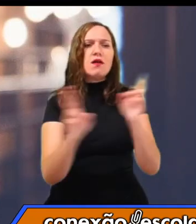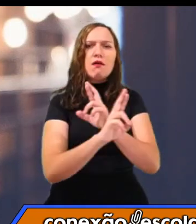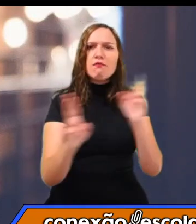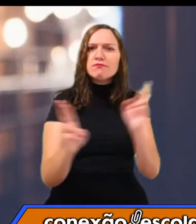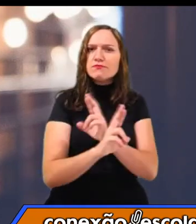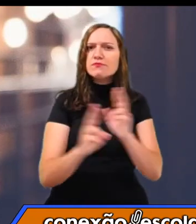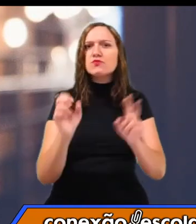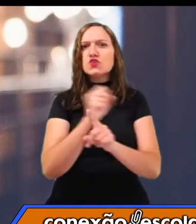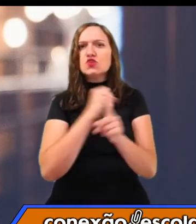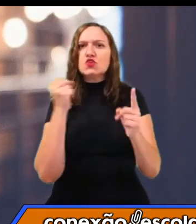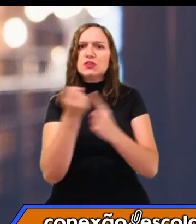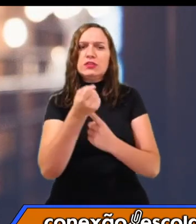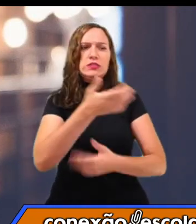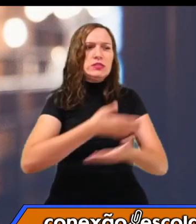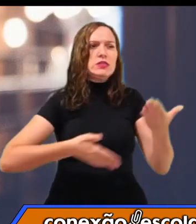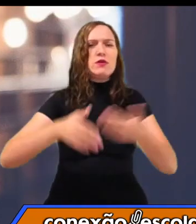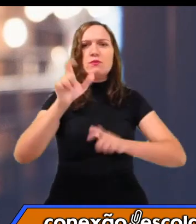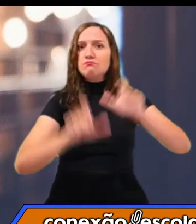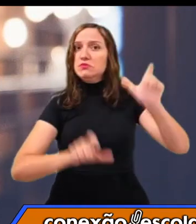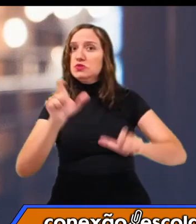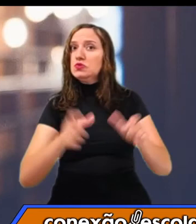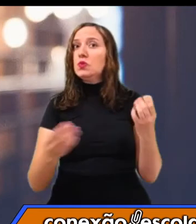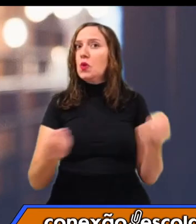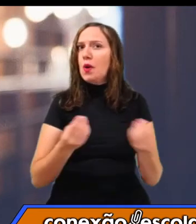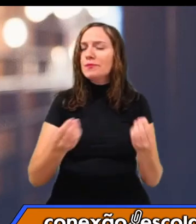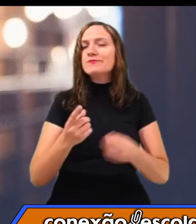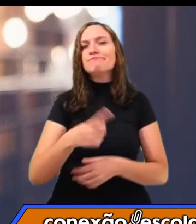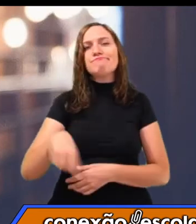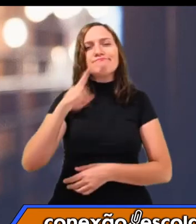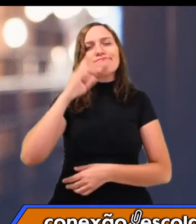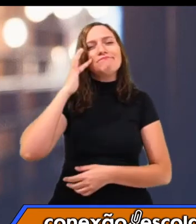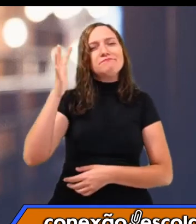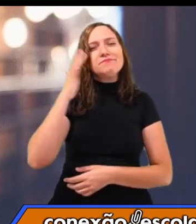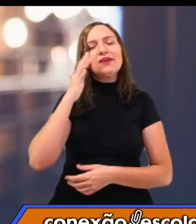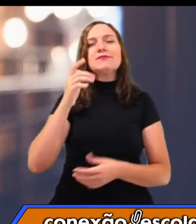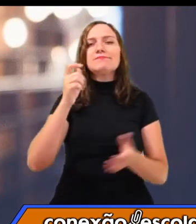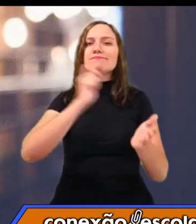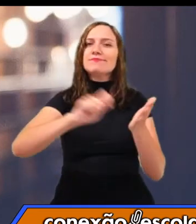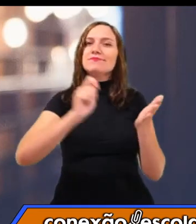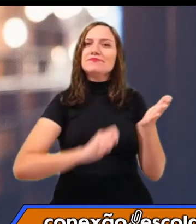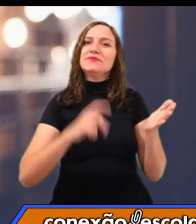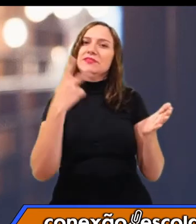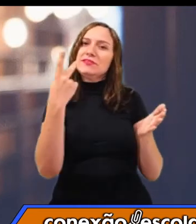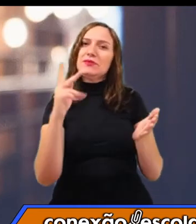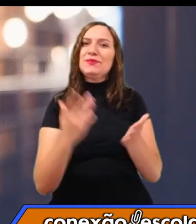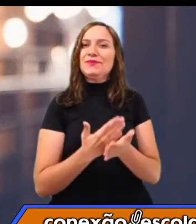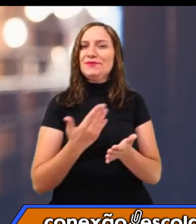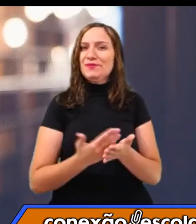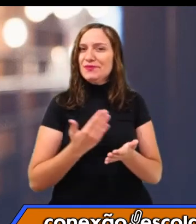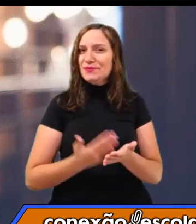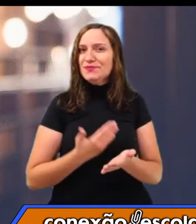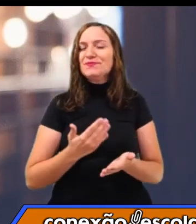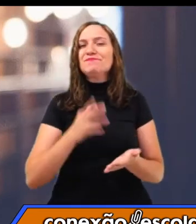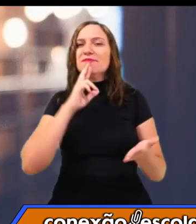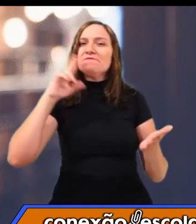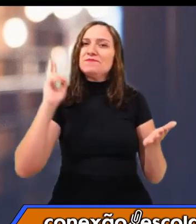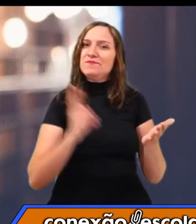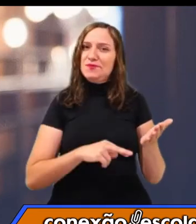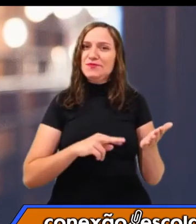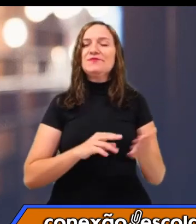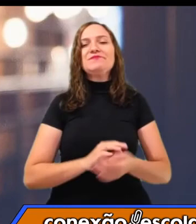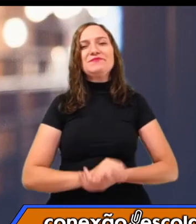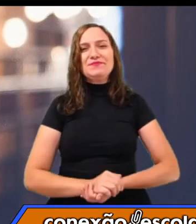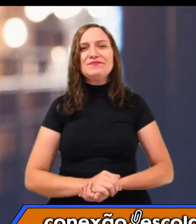pessoas, né? Então, é isso. Vocês pensem um pouco e escrevam aí no caderno uma resposta para